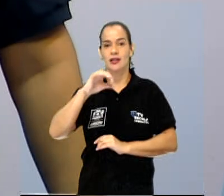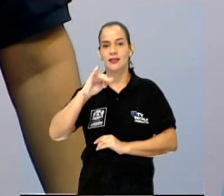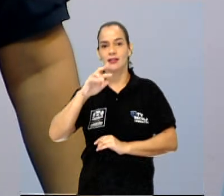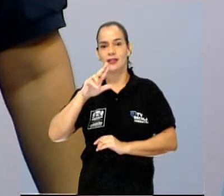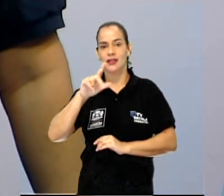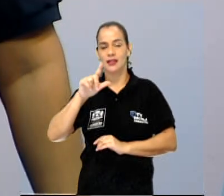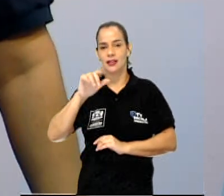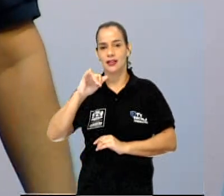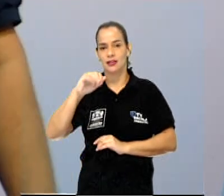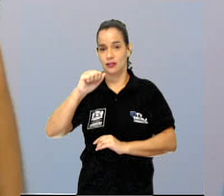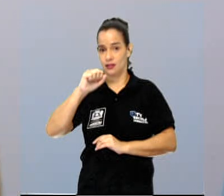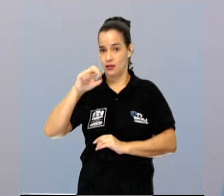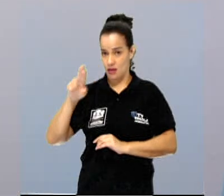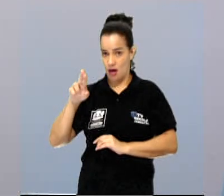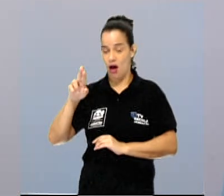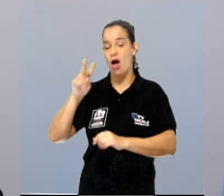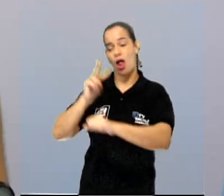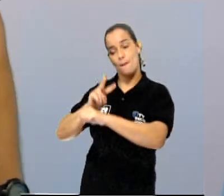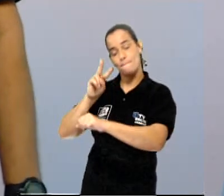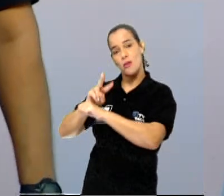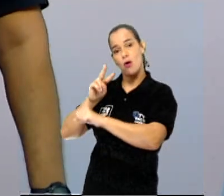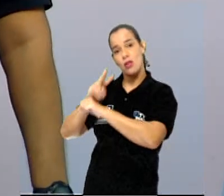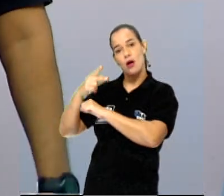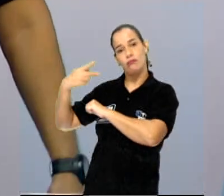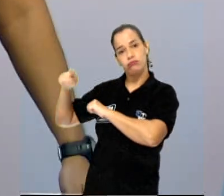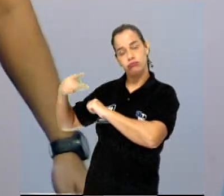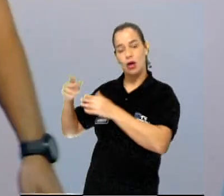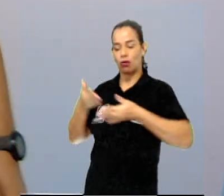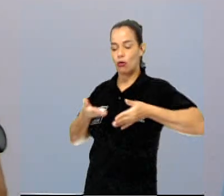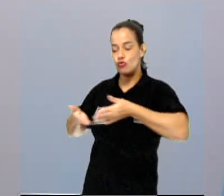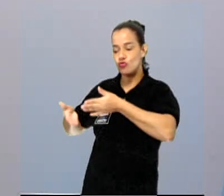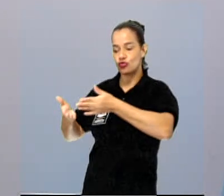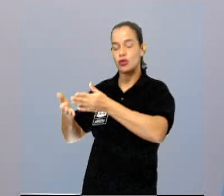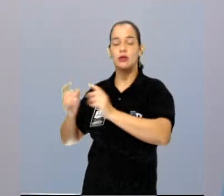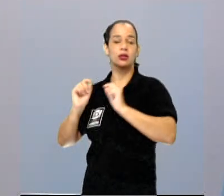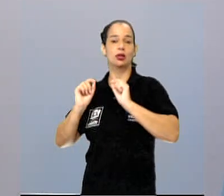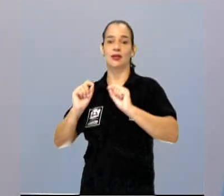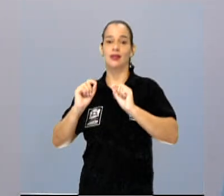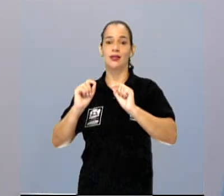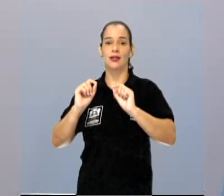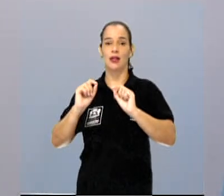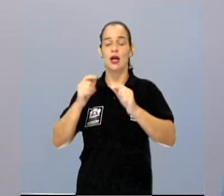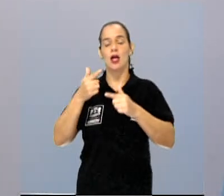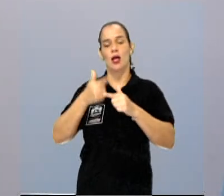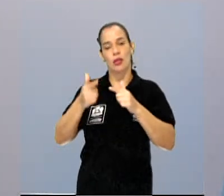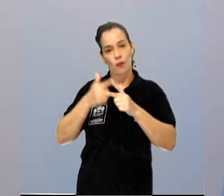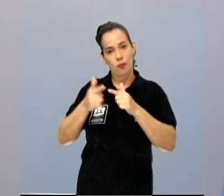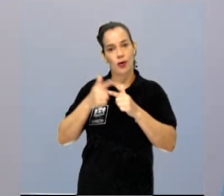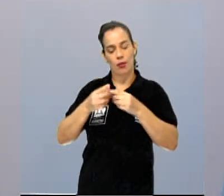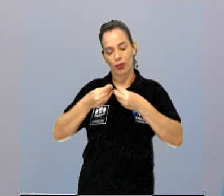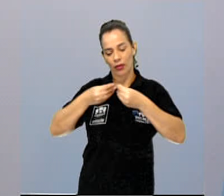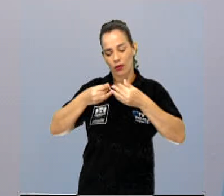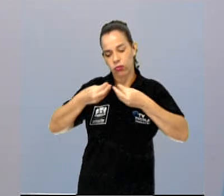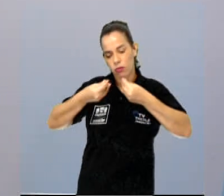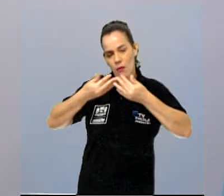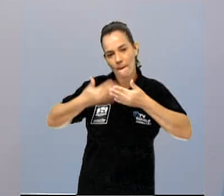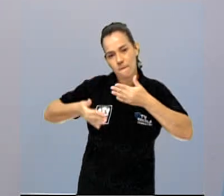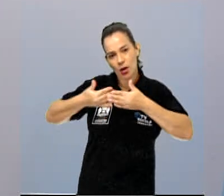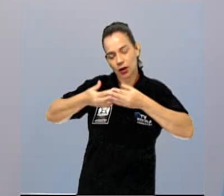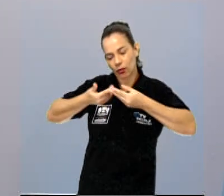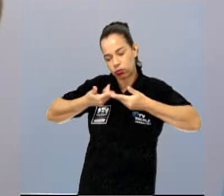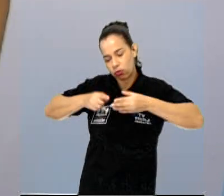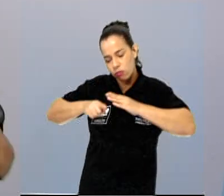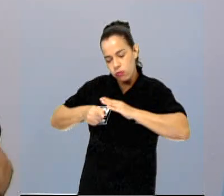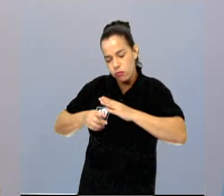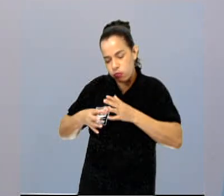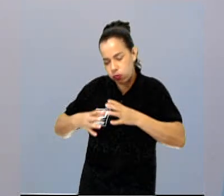nossos olhos. A mata ciliar protege os rios. De quê? Da erosão, gente. Então esse também é um outro problema, um